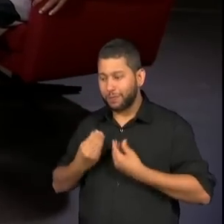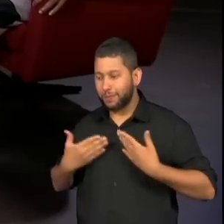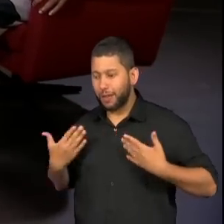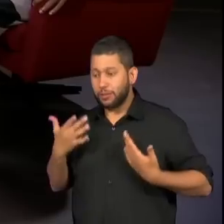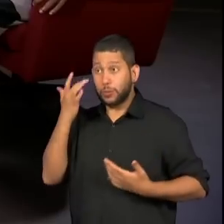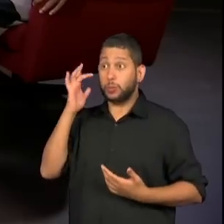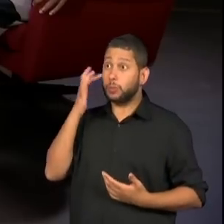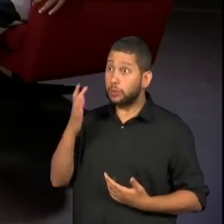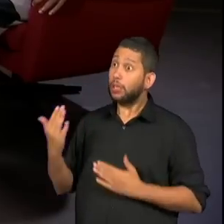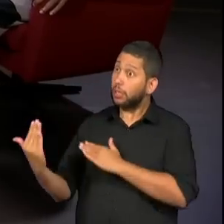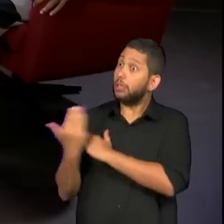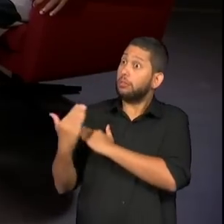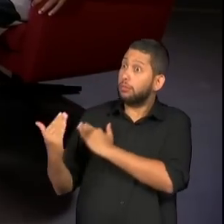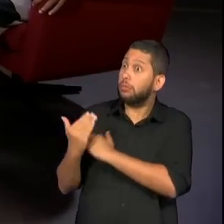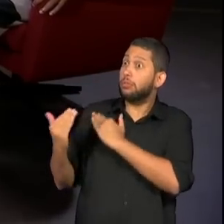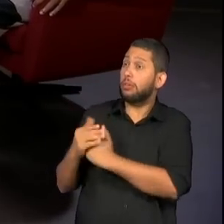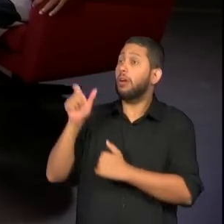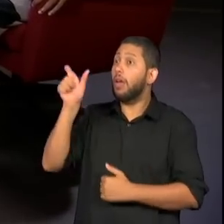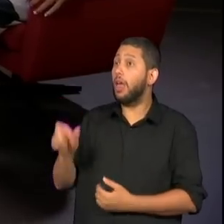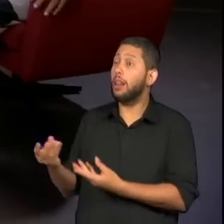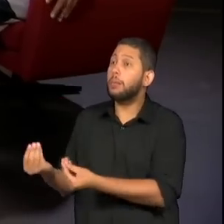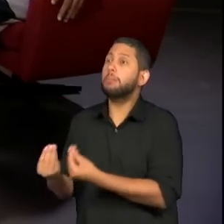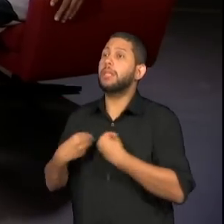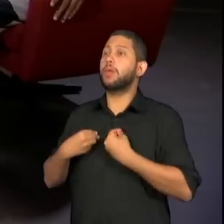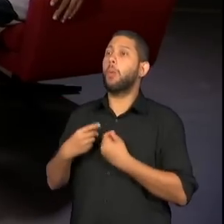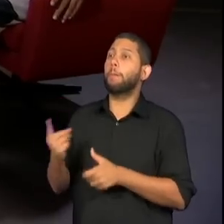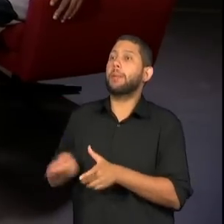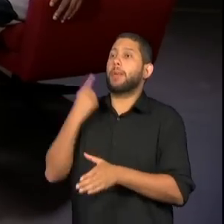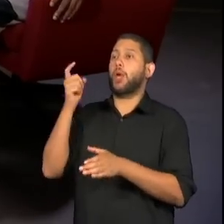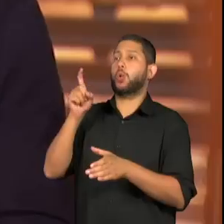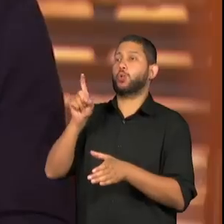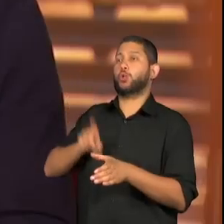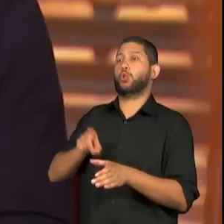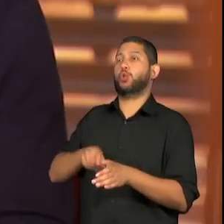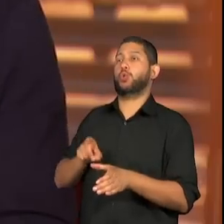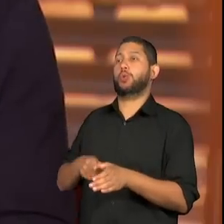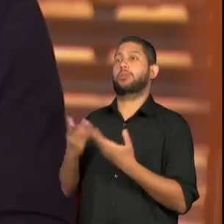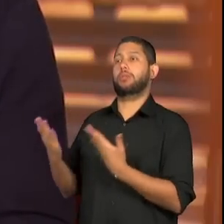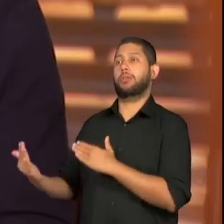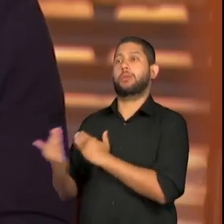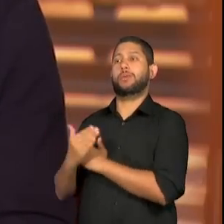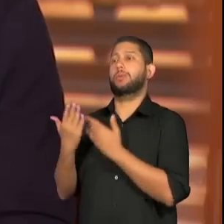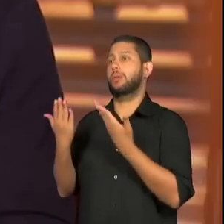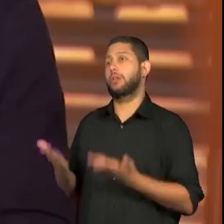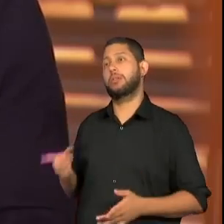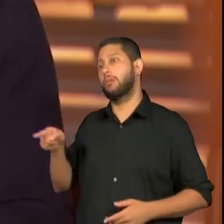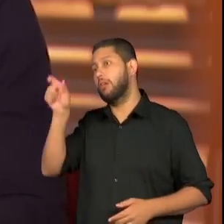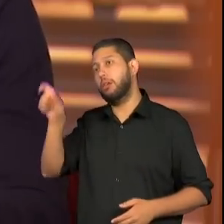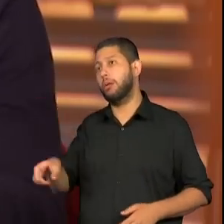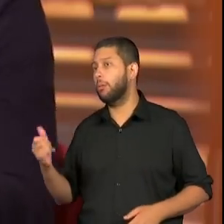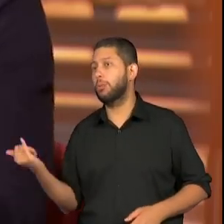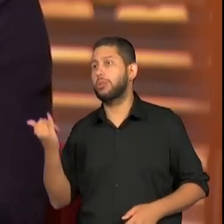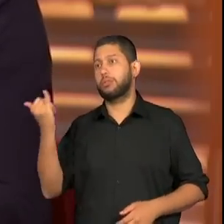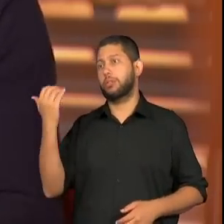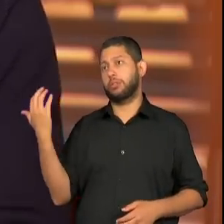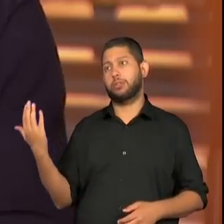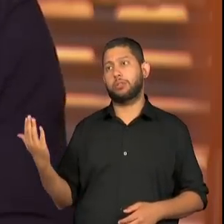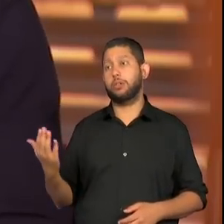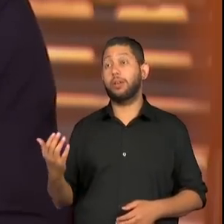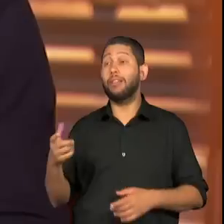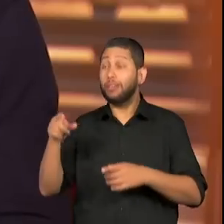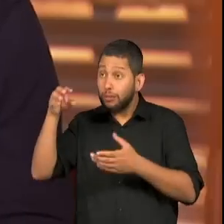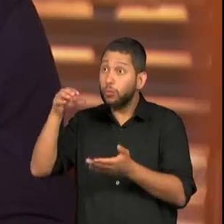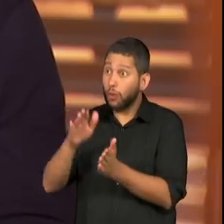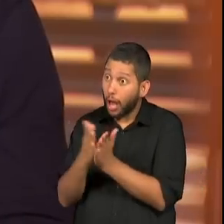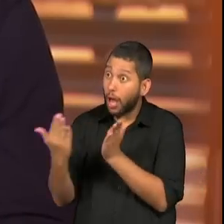com esse ânimo. E ele é o responsável por eu gravar meu primeiro disco, né? Então, Celso tem uma importância muito grande dentro desse livro